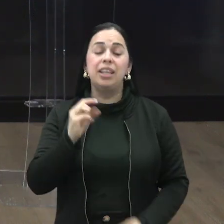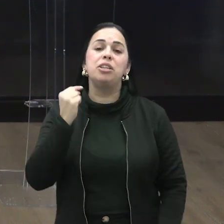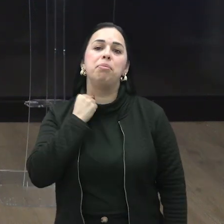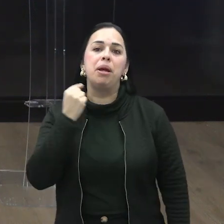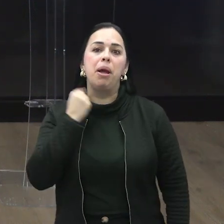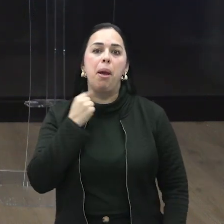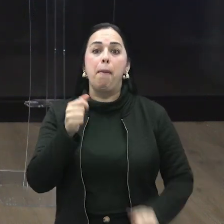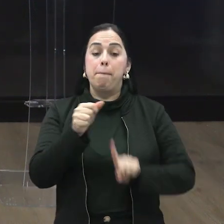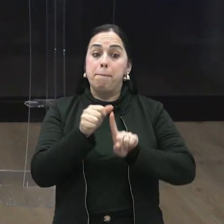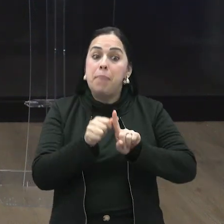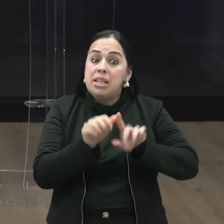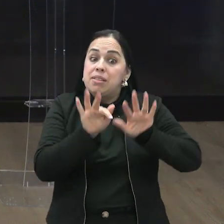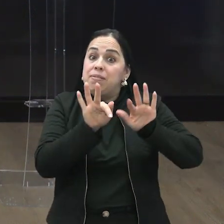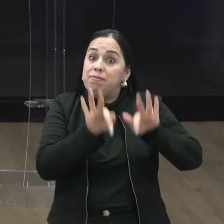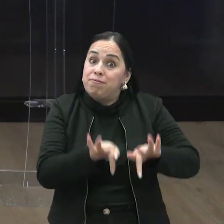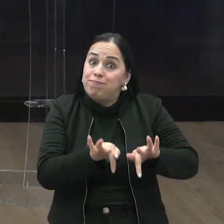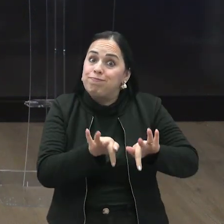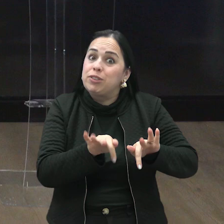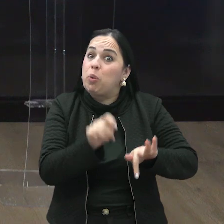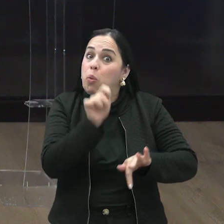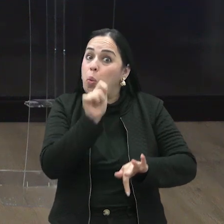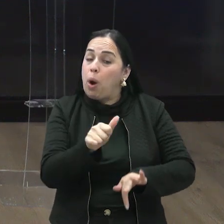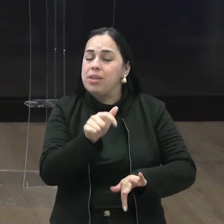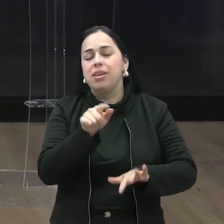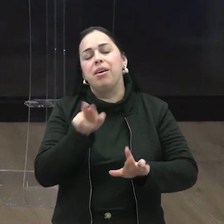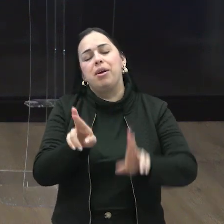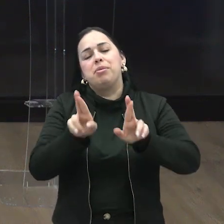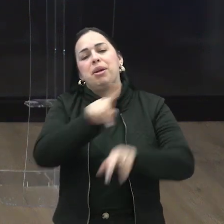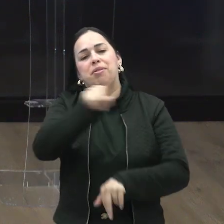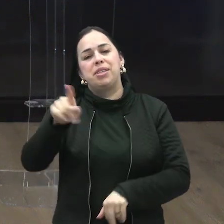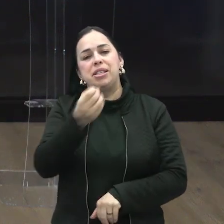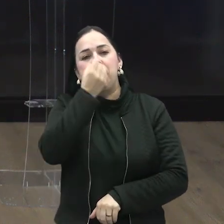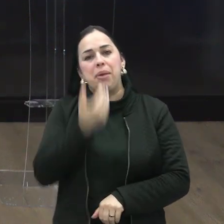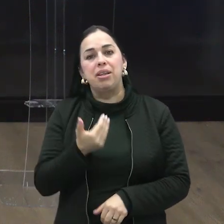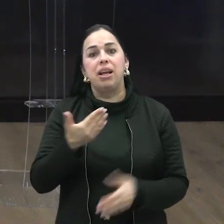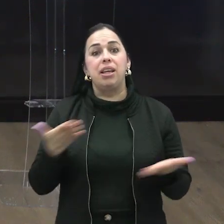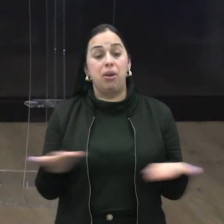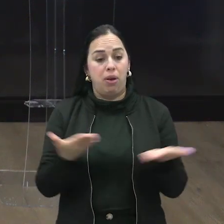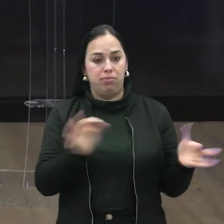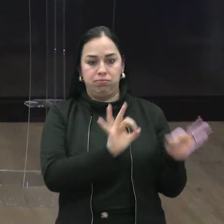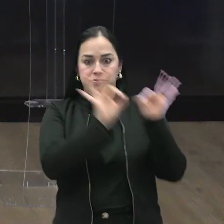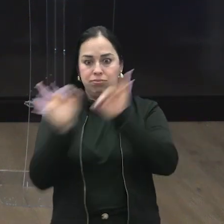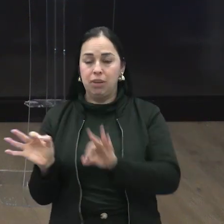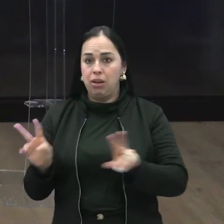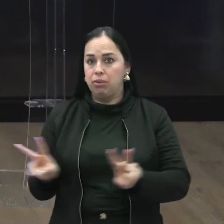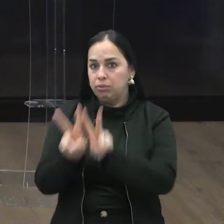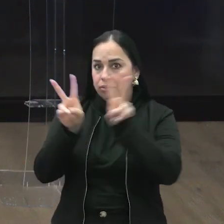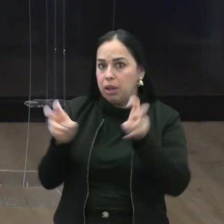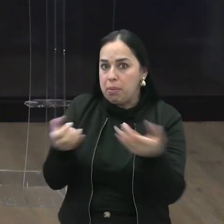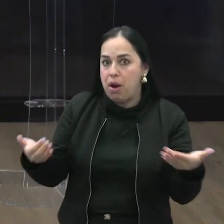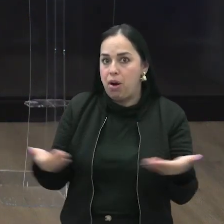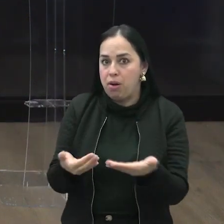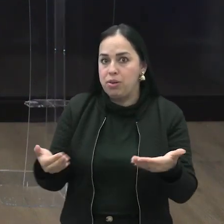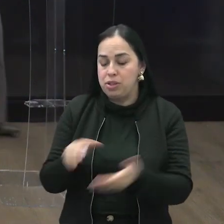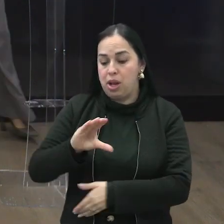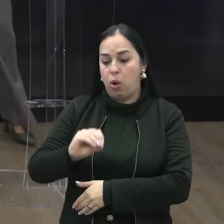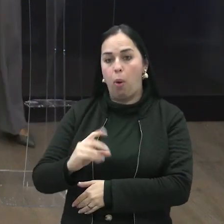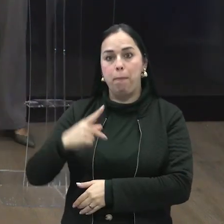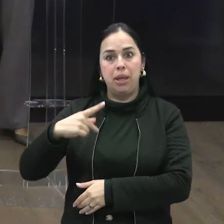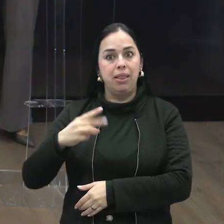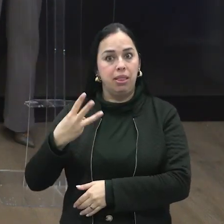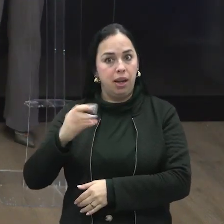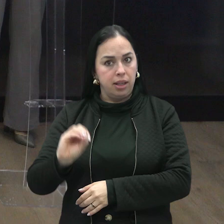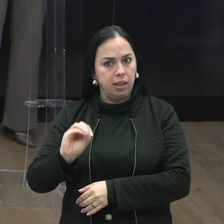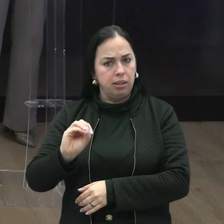maio, mês chegando ao fim. Eu espero que você esteja bem. Te convido a seguir com a gente. Um dos temas de hoje é a